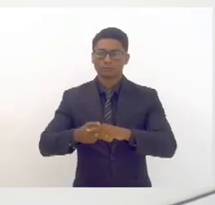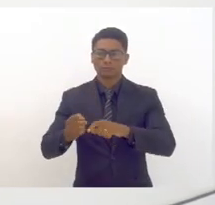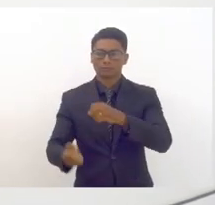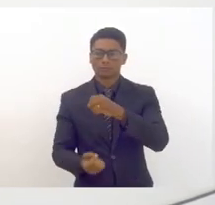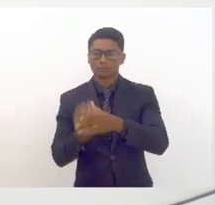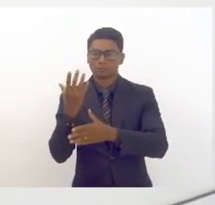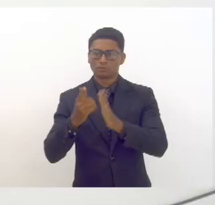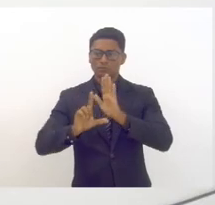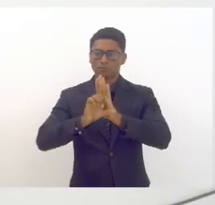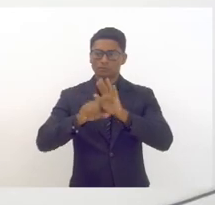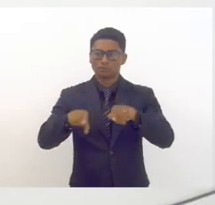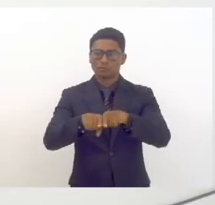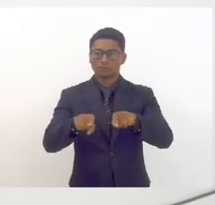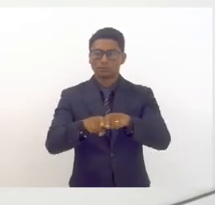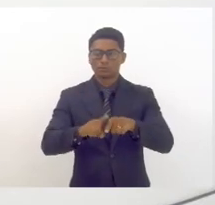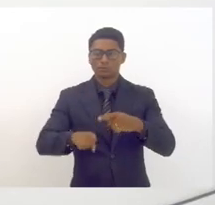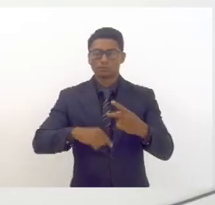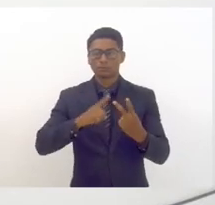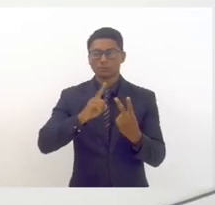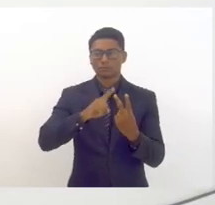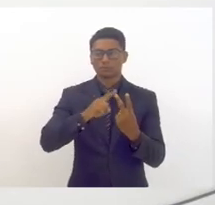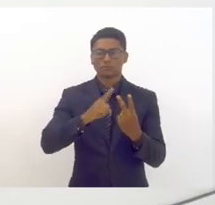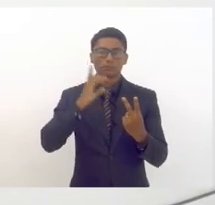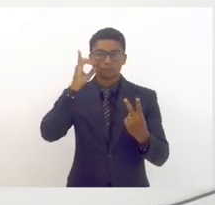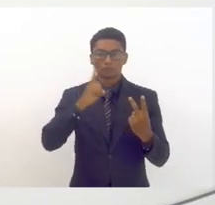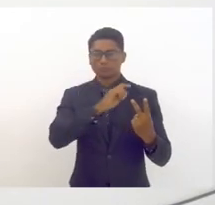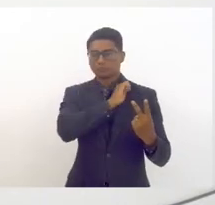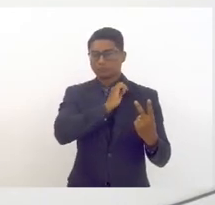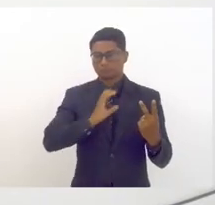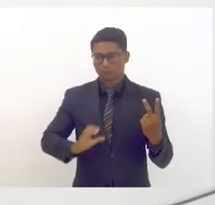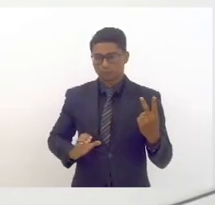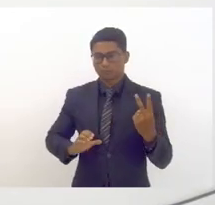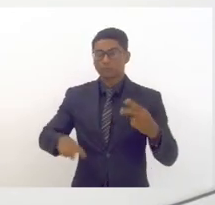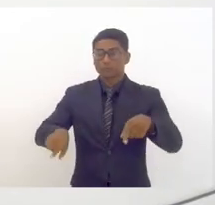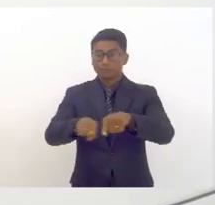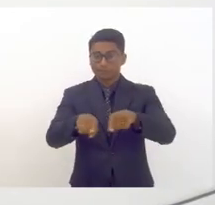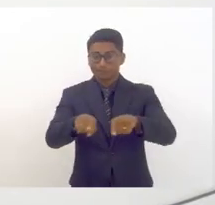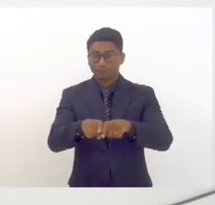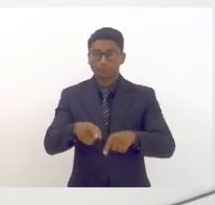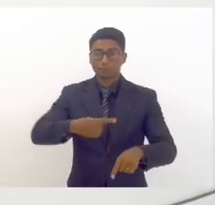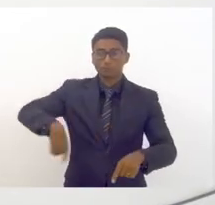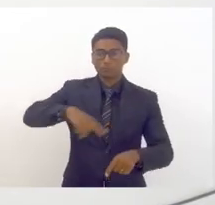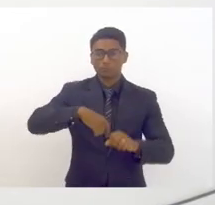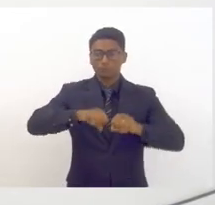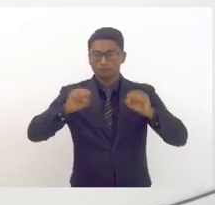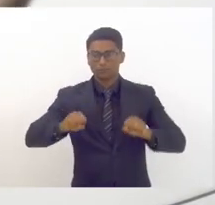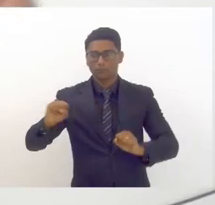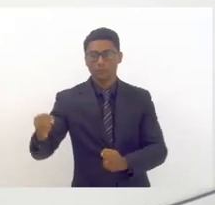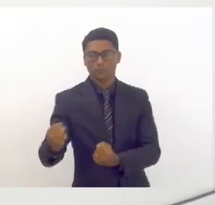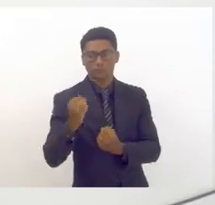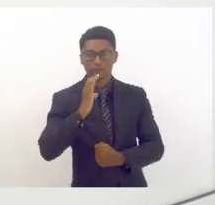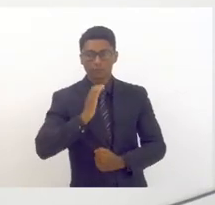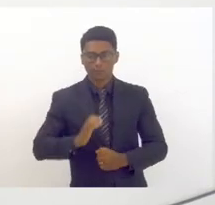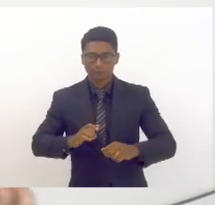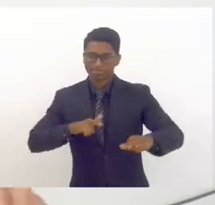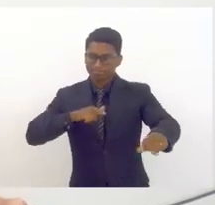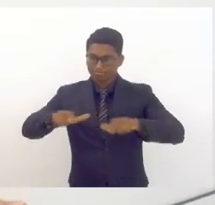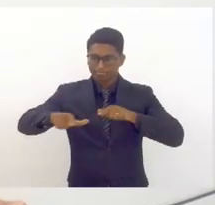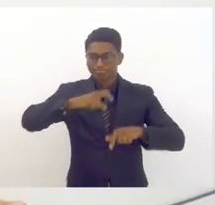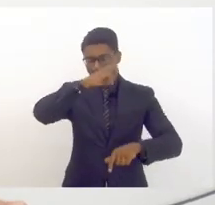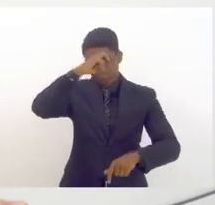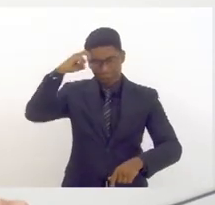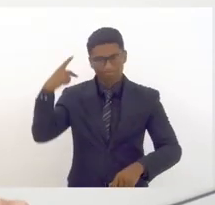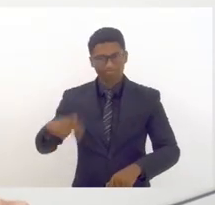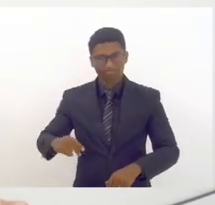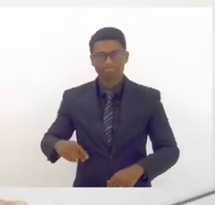lei, junto com o deputado André Siciliano, porque nós, agentes do Sistema de Defesa Civil, nós trabalhamos arduamente, obviamente, em todo um